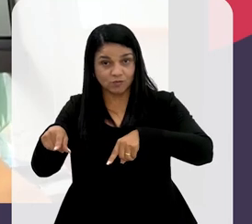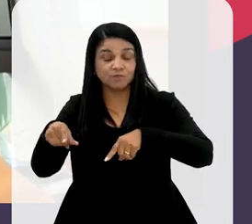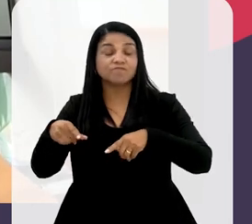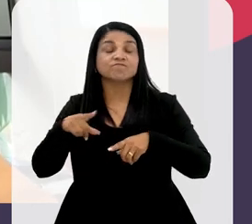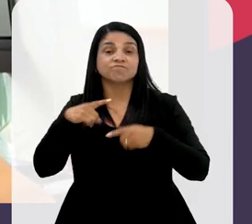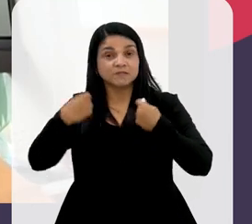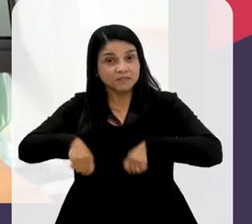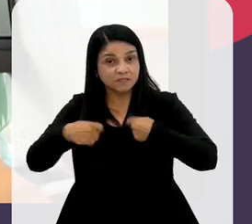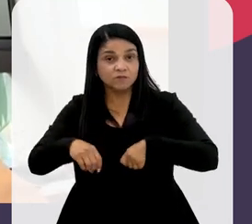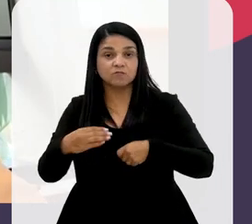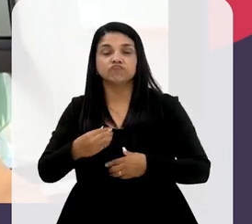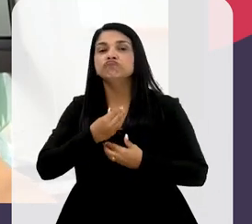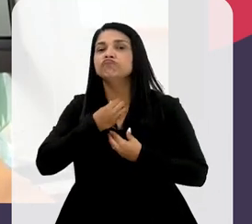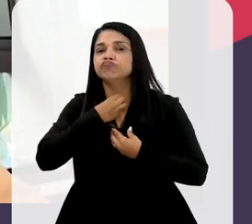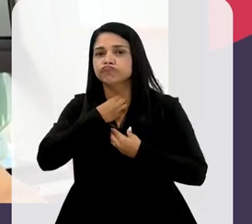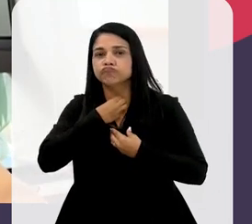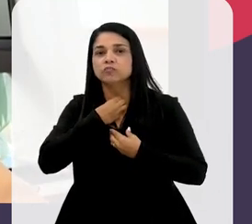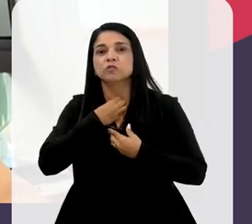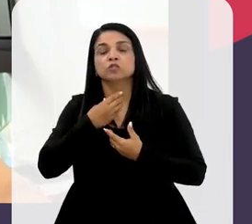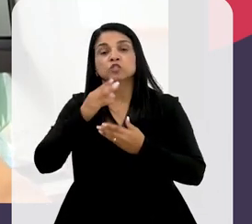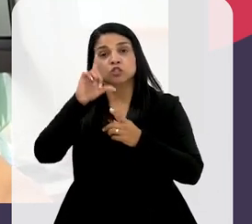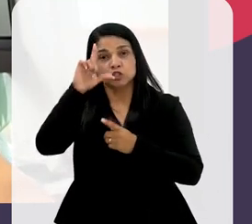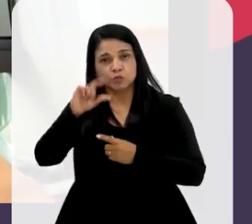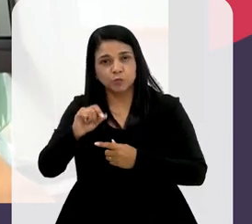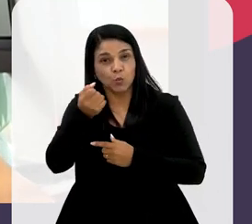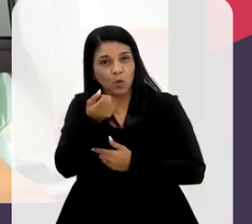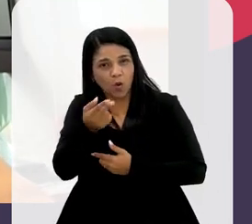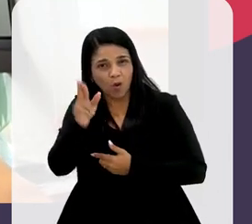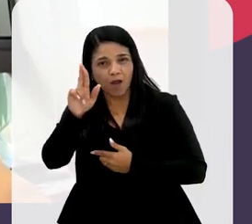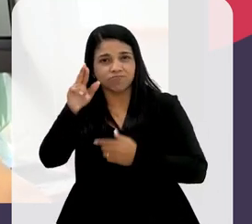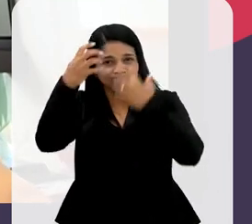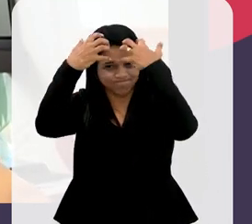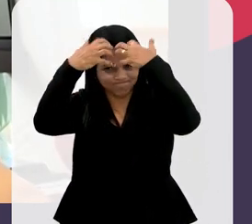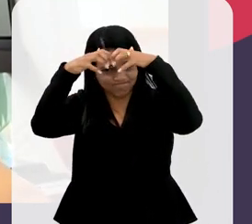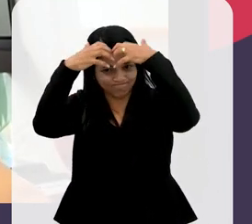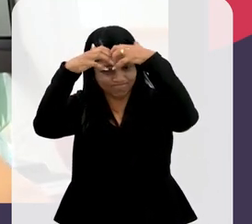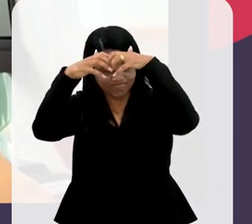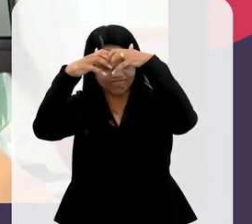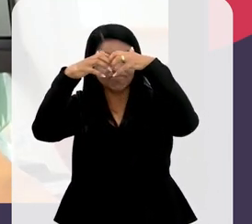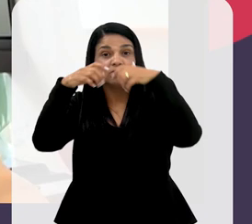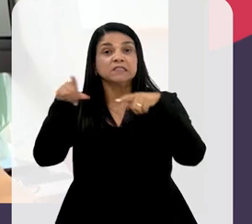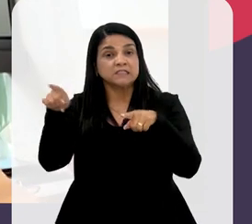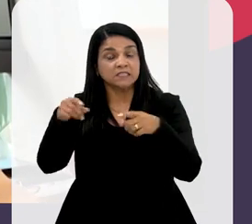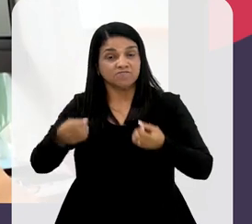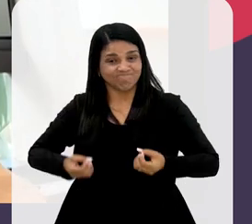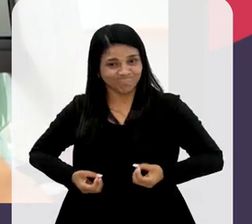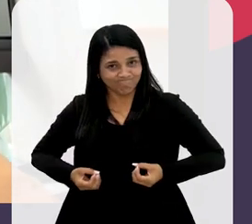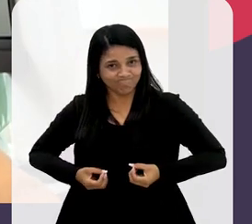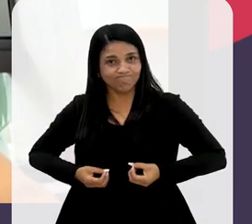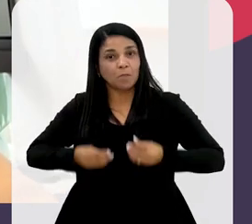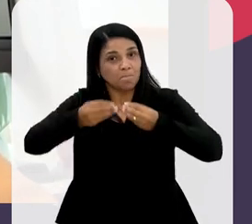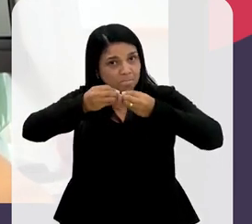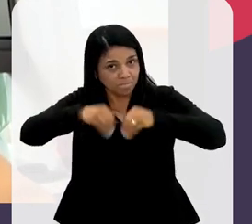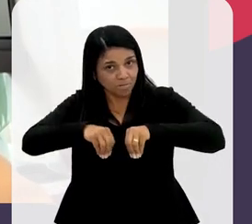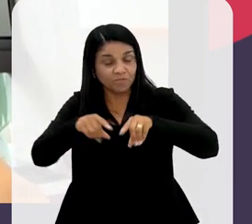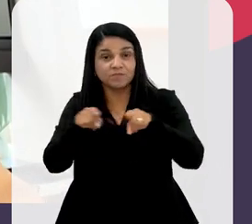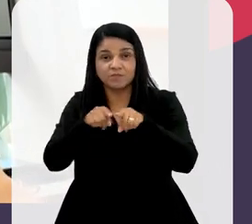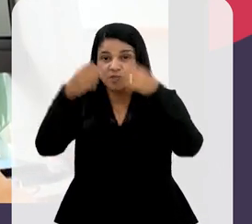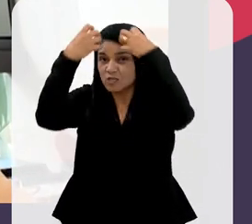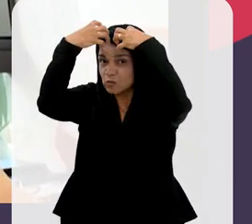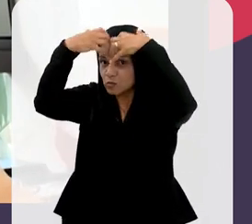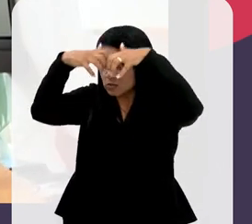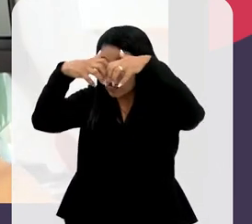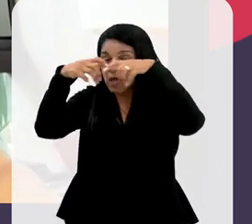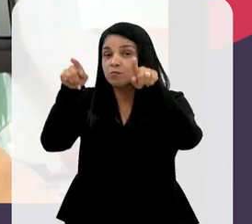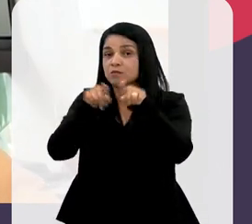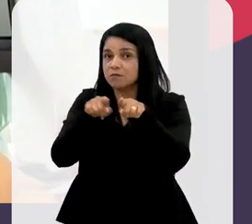Então, o cérebro do Mozart sofreu uma diminuição de oxigenação. Ele teve uma insuficiência renal. Então,